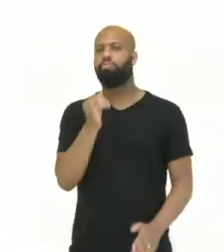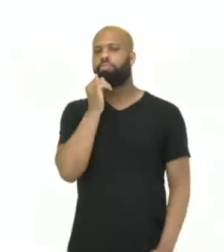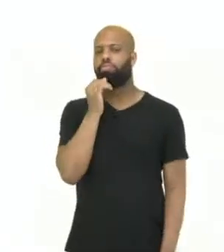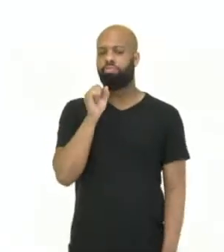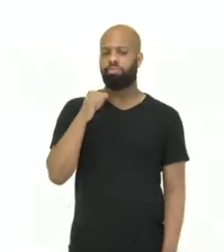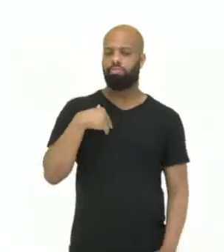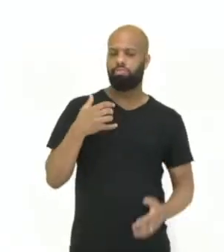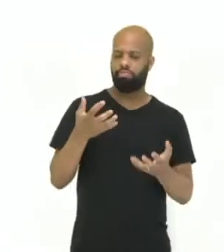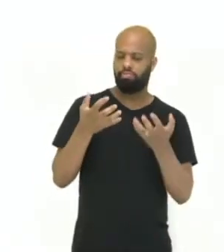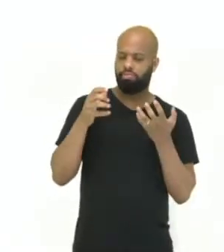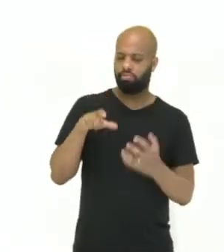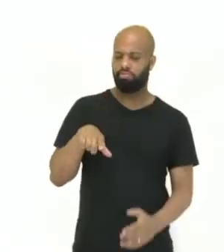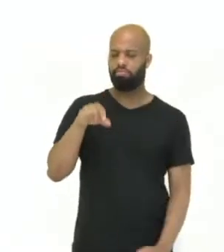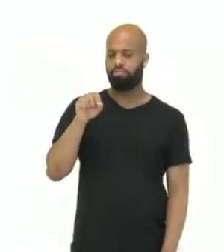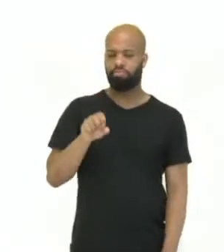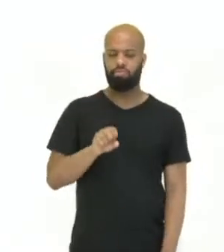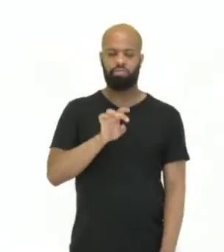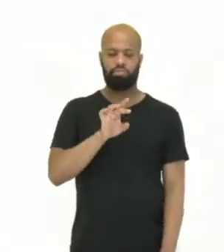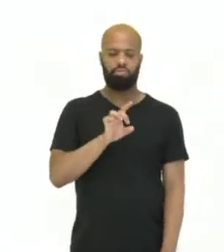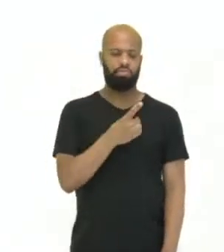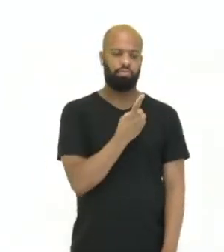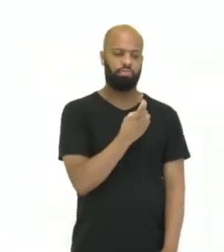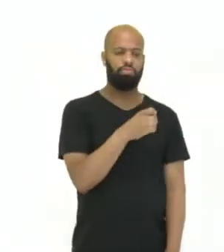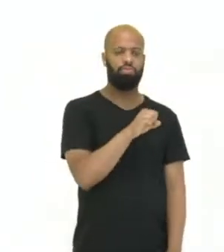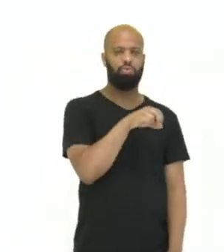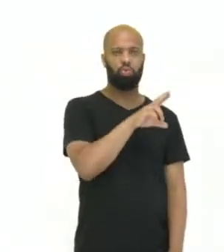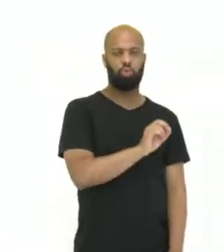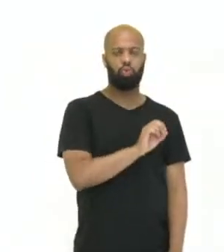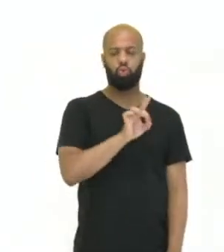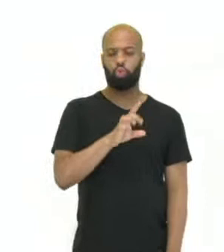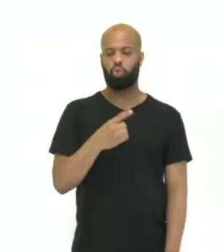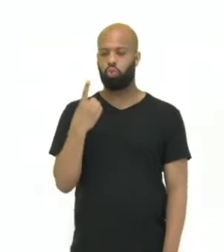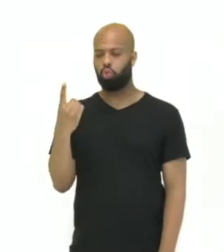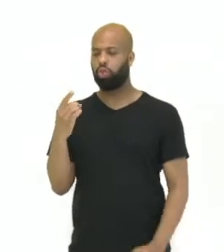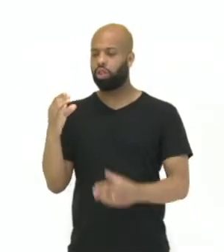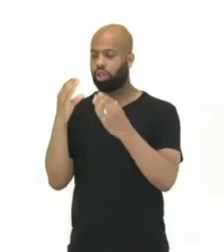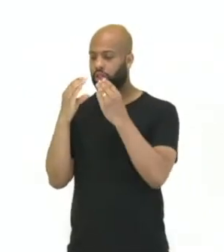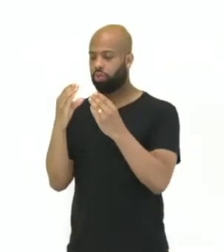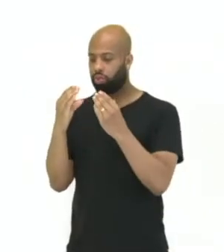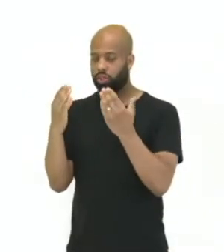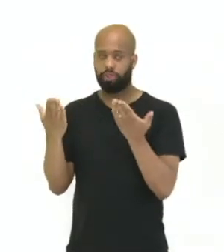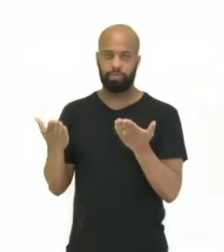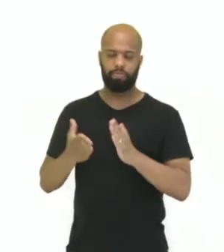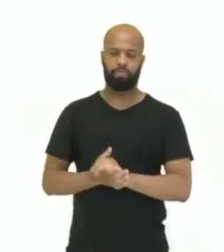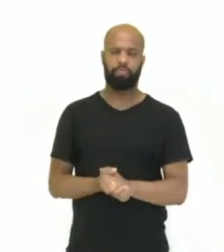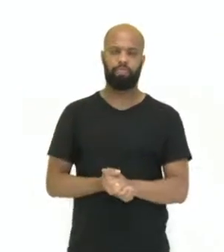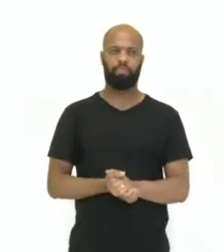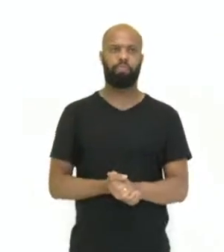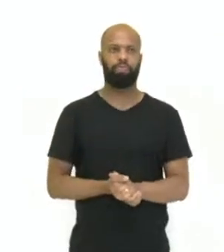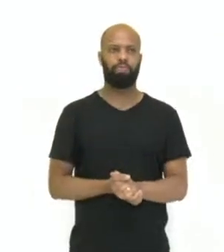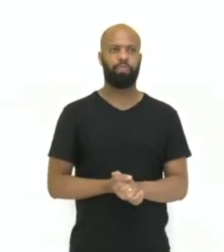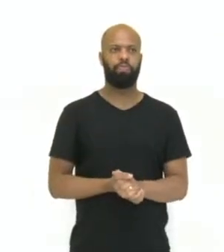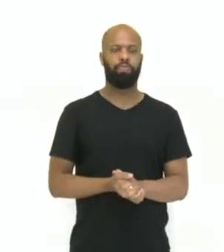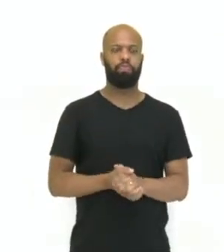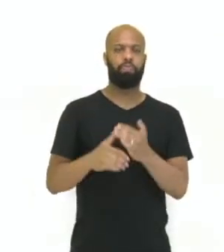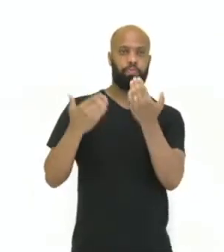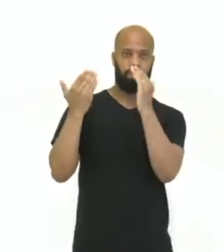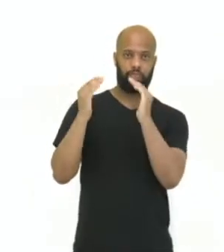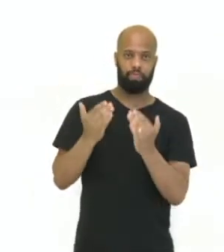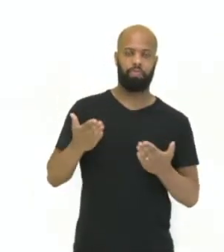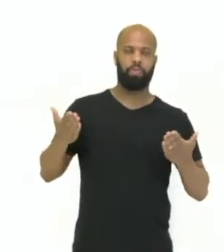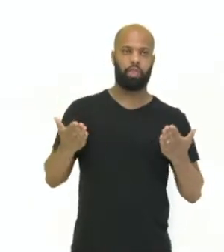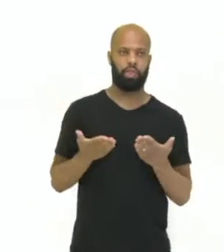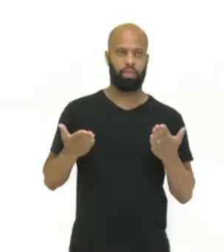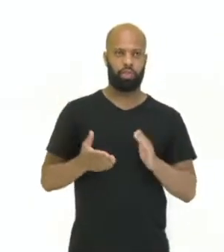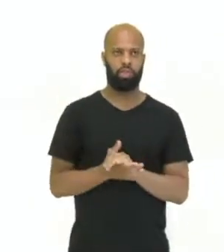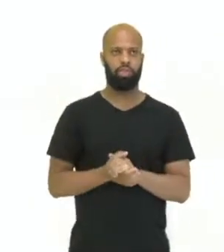escolher só um suco e só um dos sanduíches que eles me oferecem? Vamos analisar. A